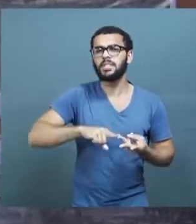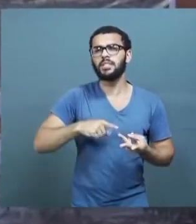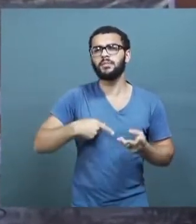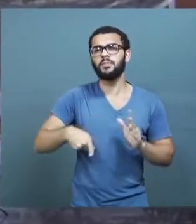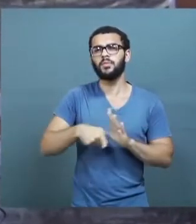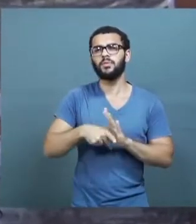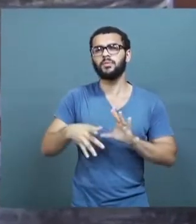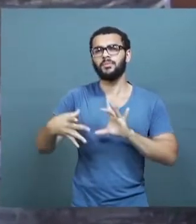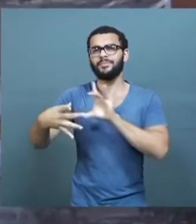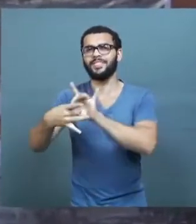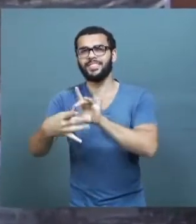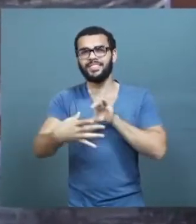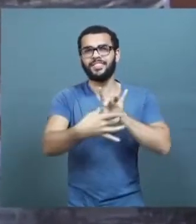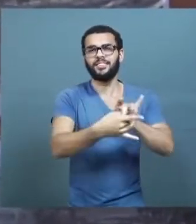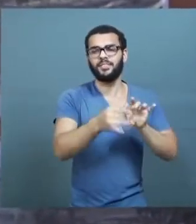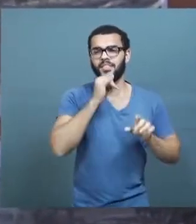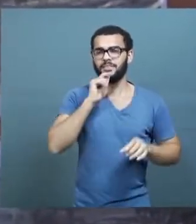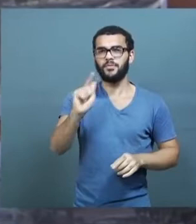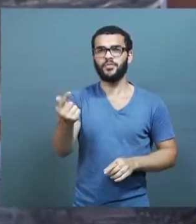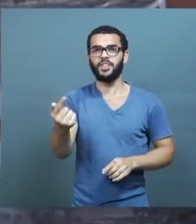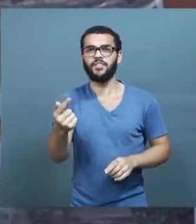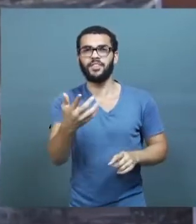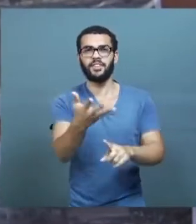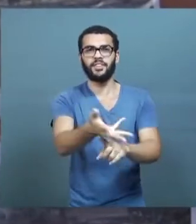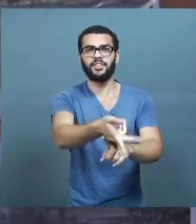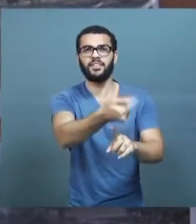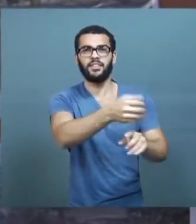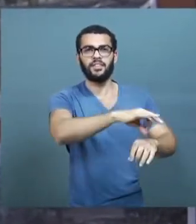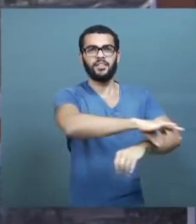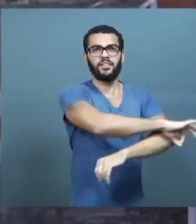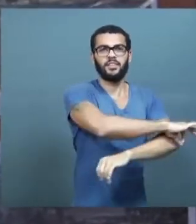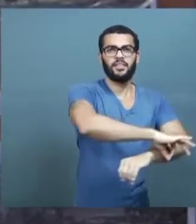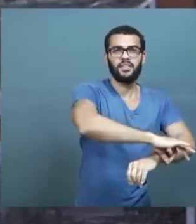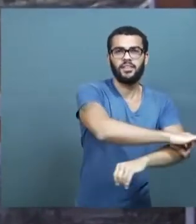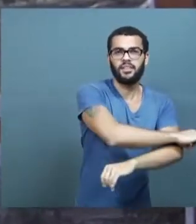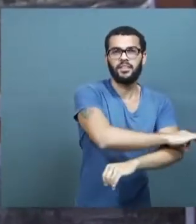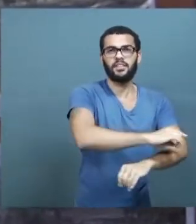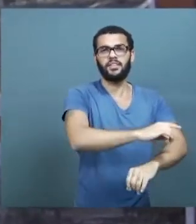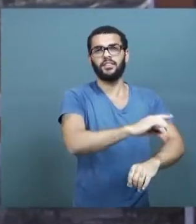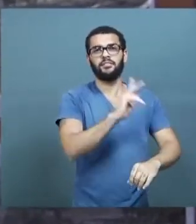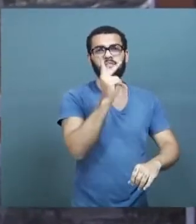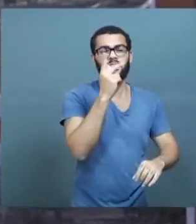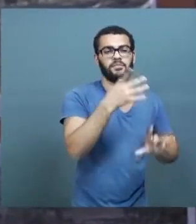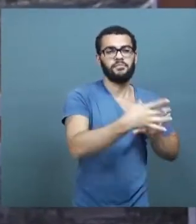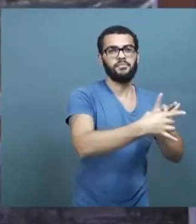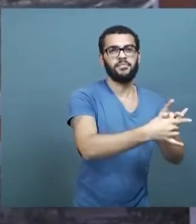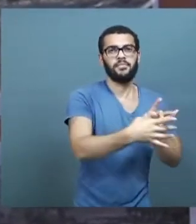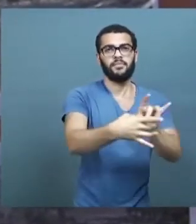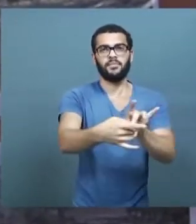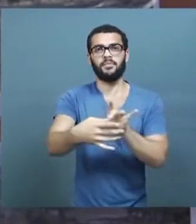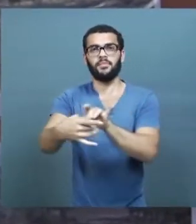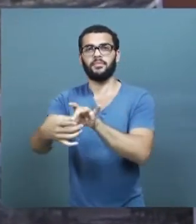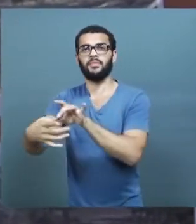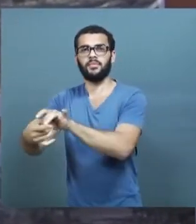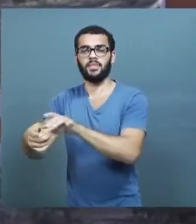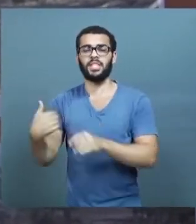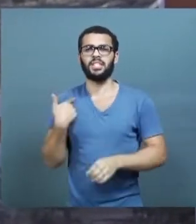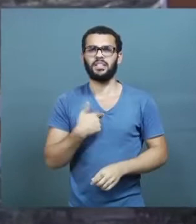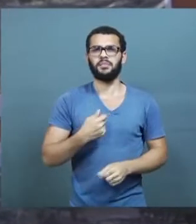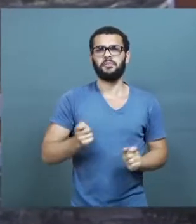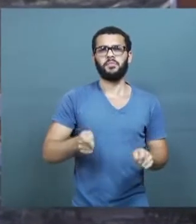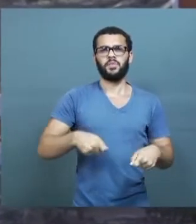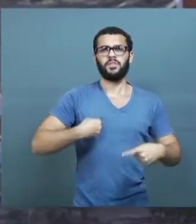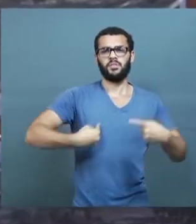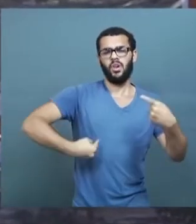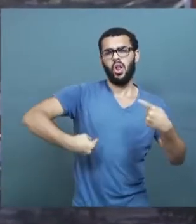tanto geografia, história, arquitetura, e tem sido muito importante também para esse momento de se discutir